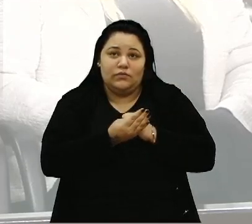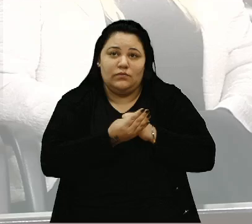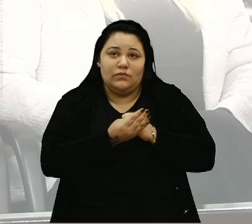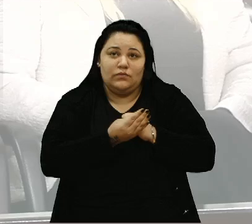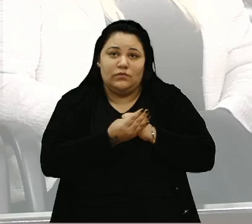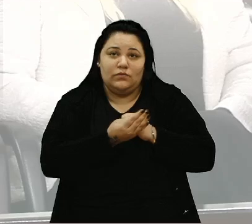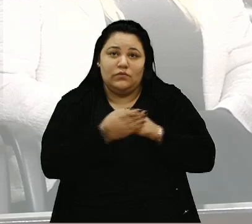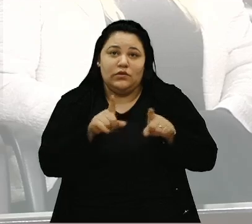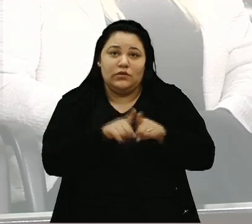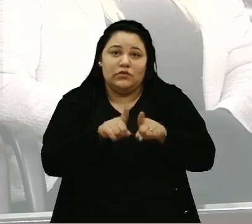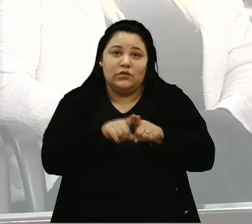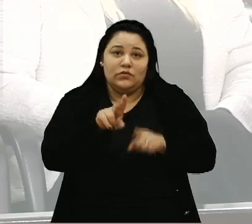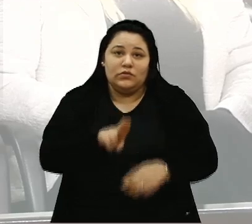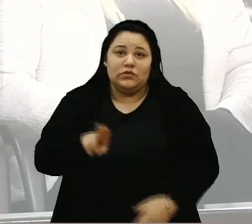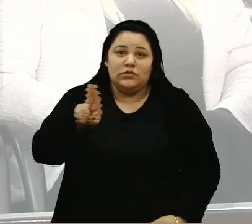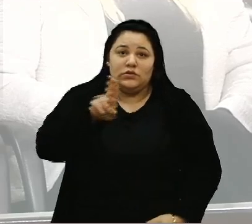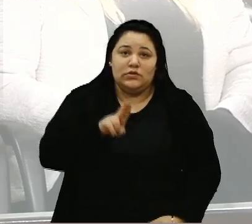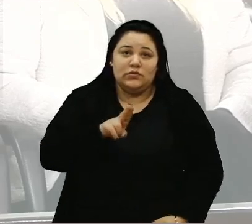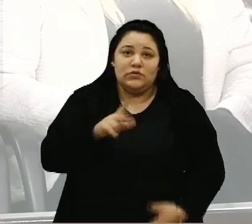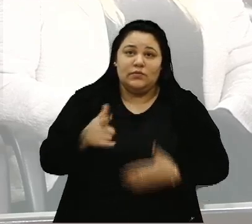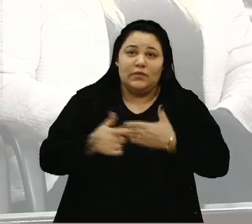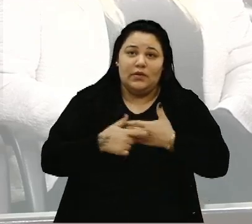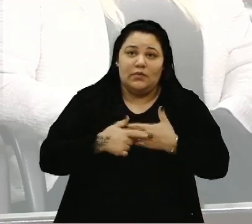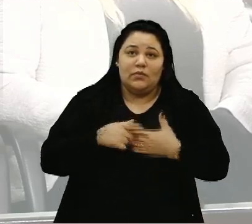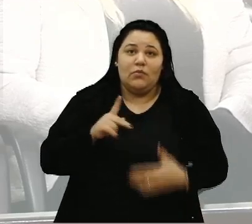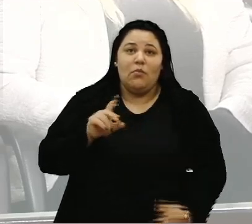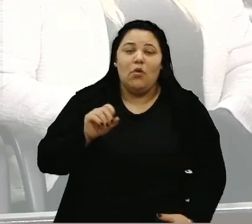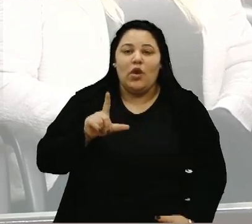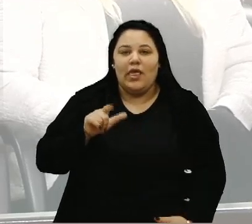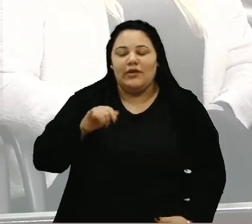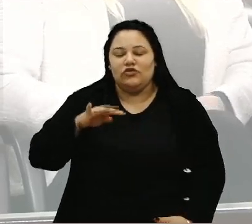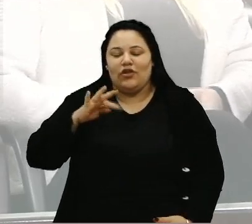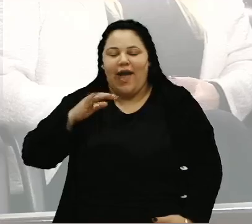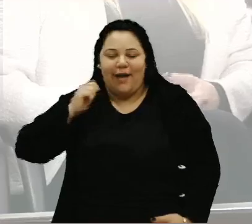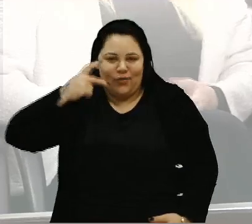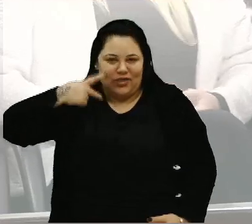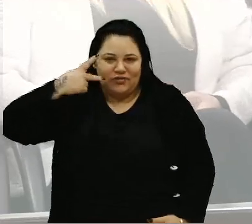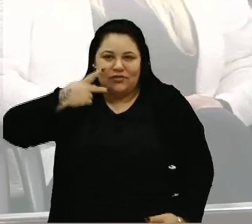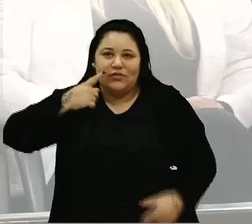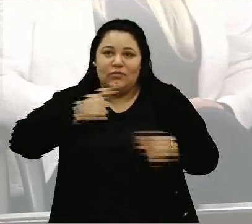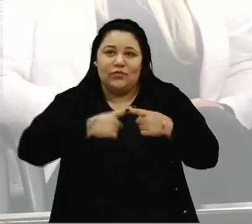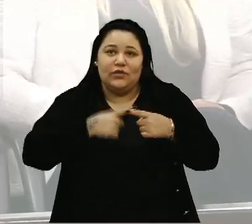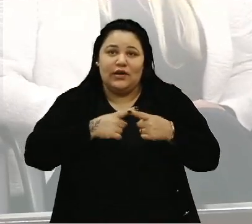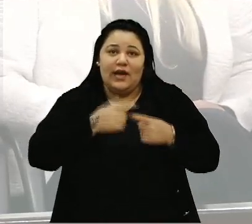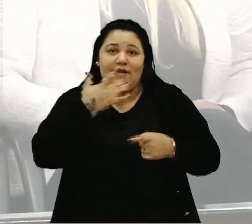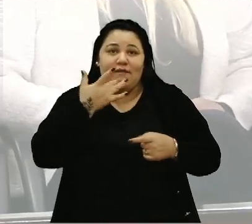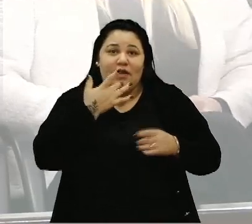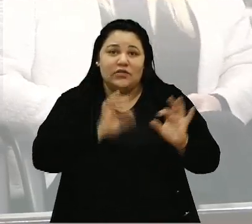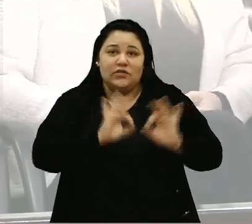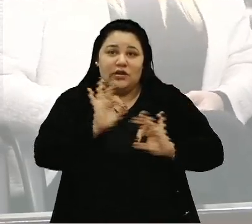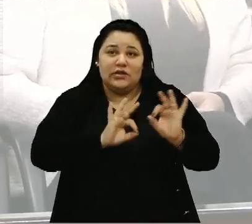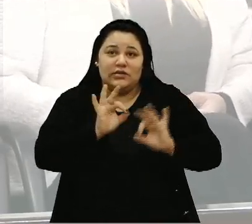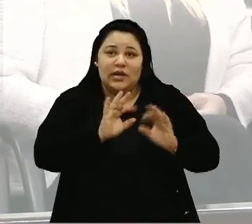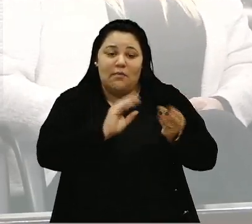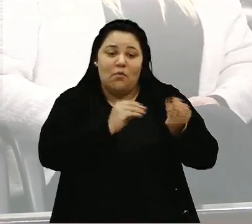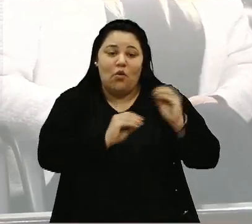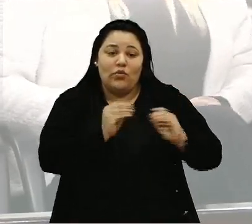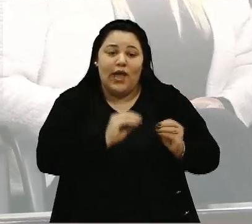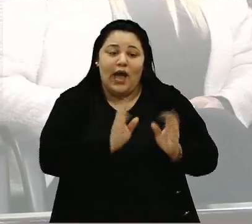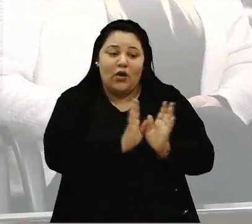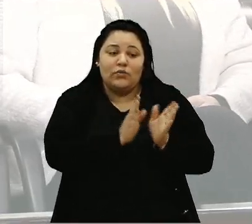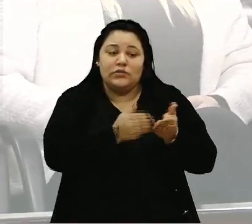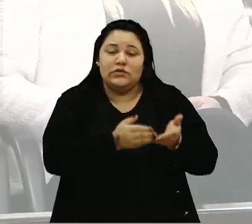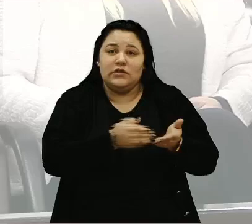politicagem. Porque é bem fácil, não, bem fácil nós montar uma comissão agora, nós montemos a comissão e vamos falar